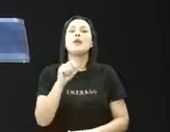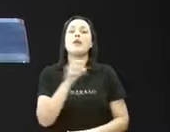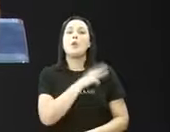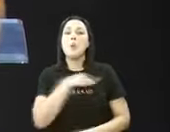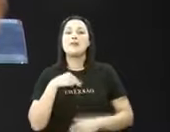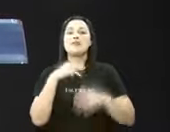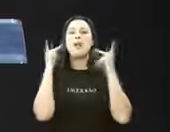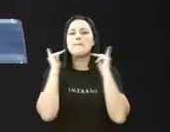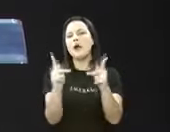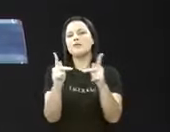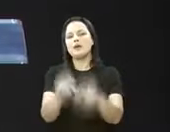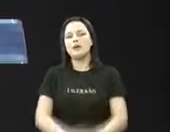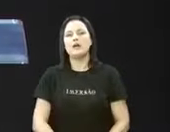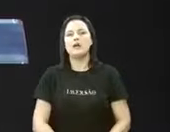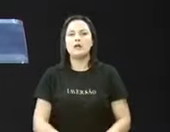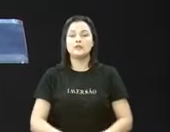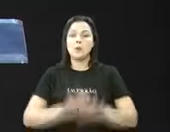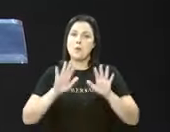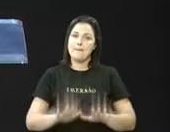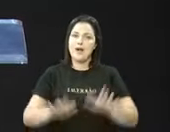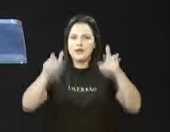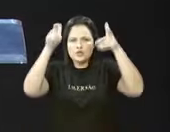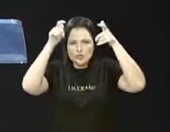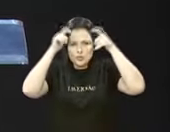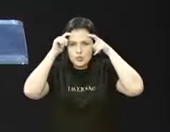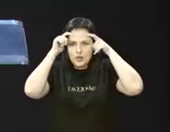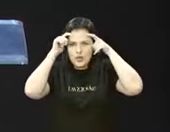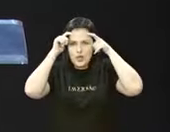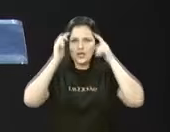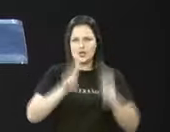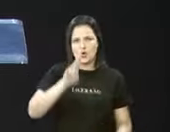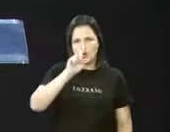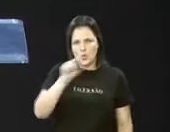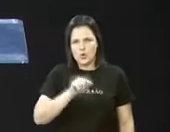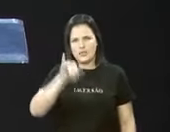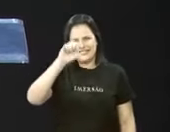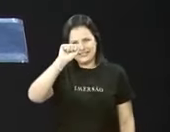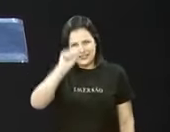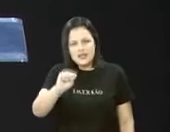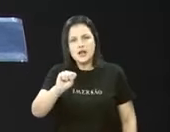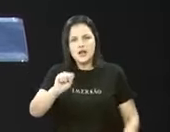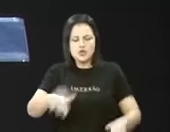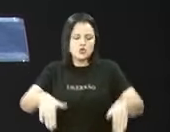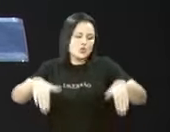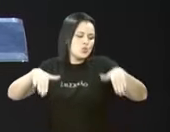Só que Uzias no trono, pastor Vitor Hugo, é o seguinte: temos alguém para tomar decisões por